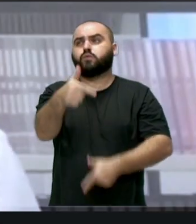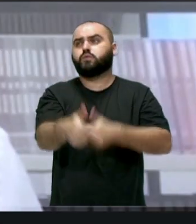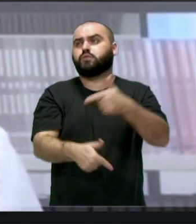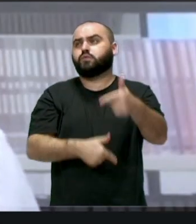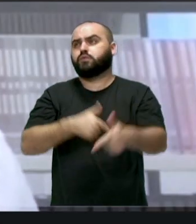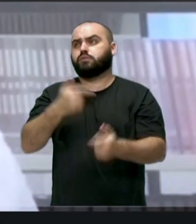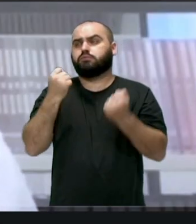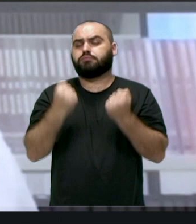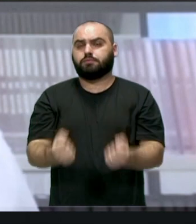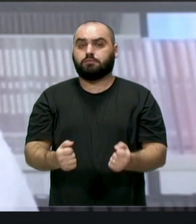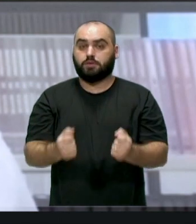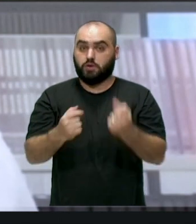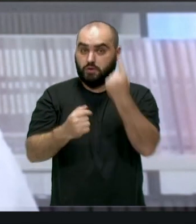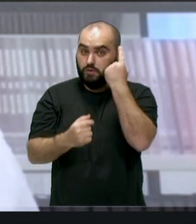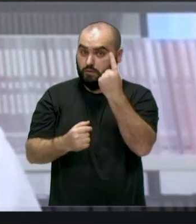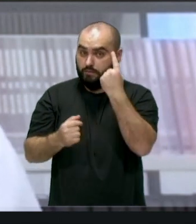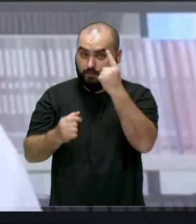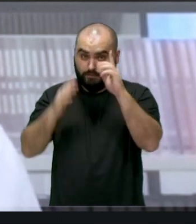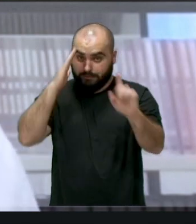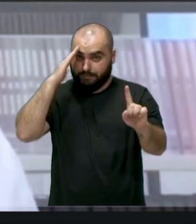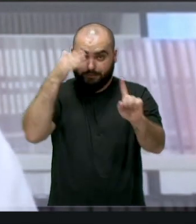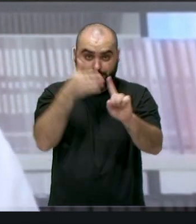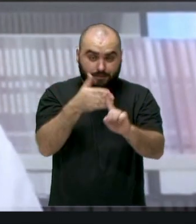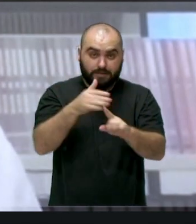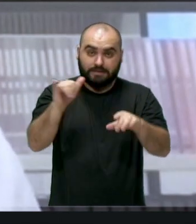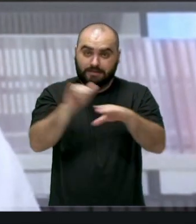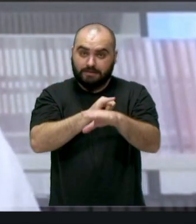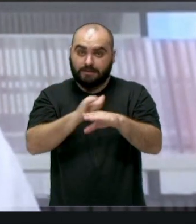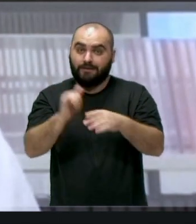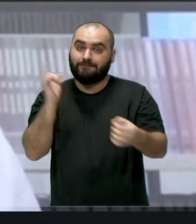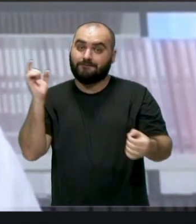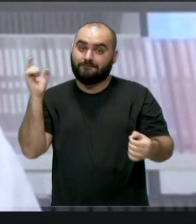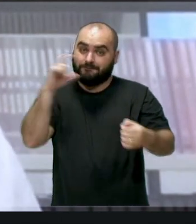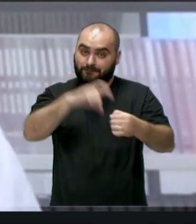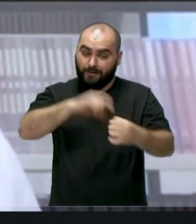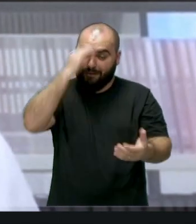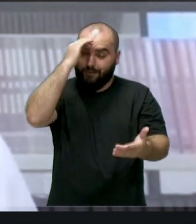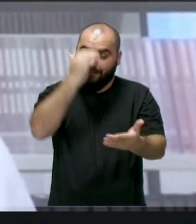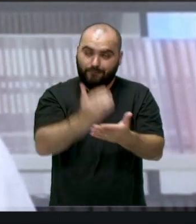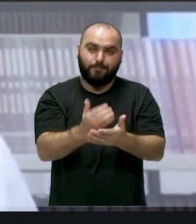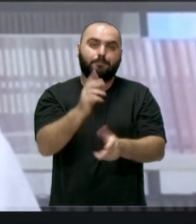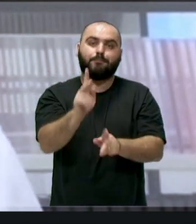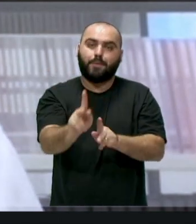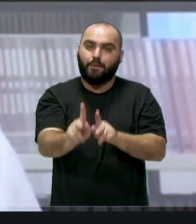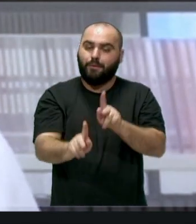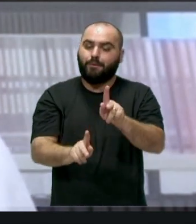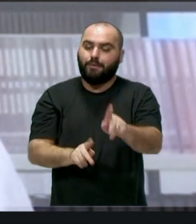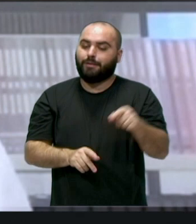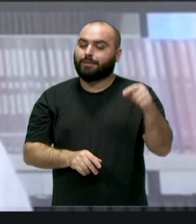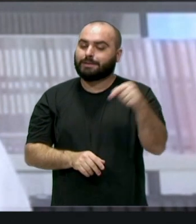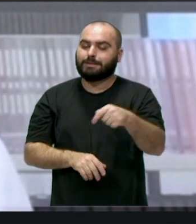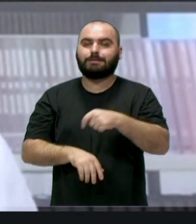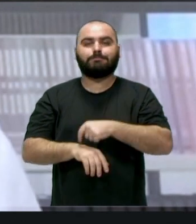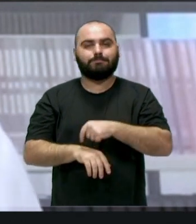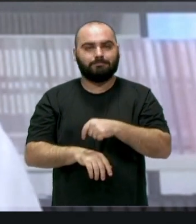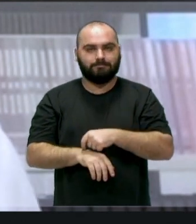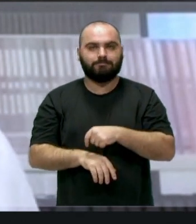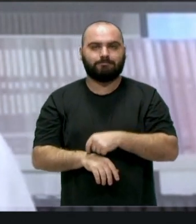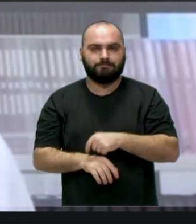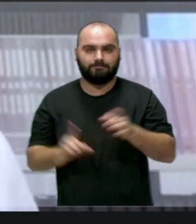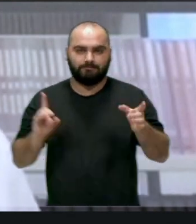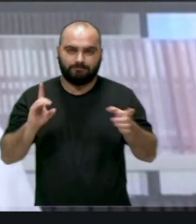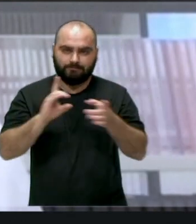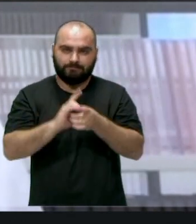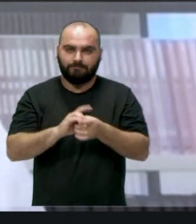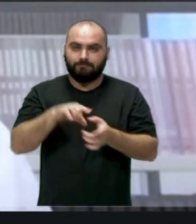das principais estratégias, nós temos certeza, para recuperar a confiança da população no processo eleitoral, na